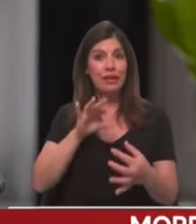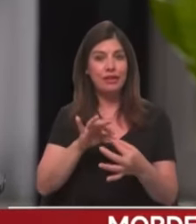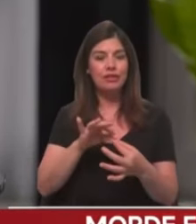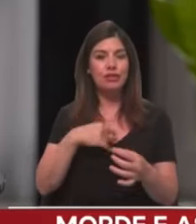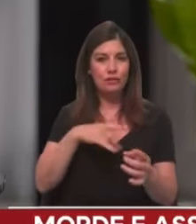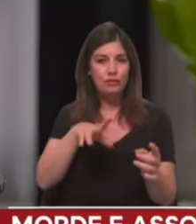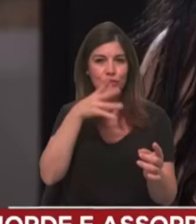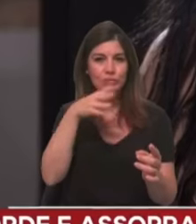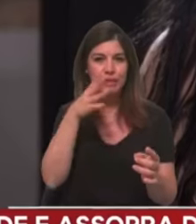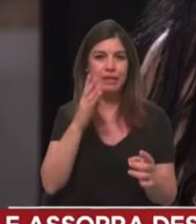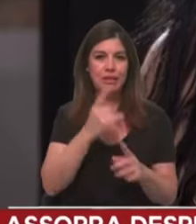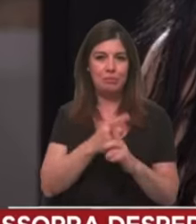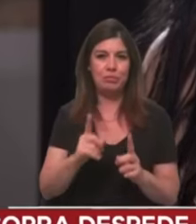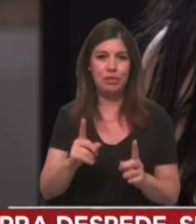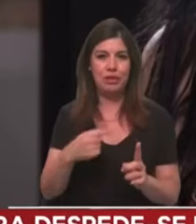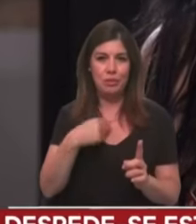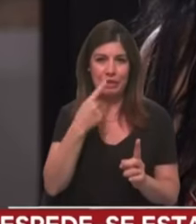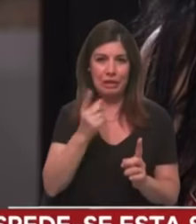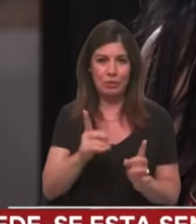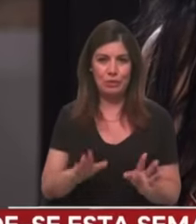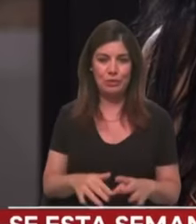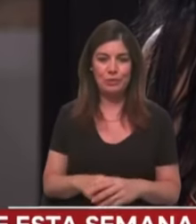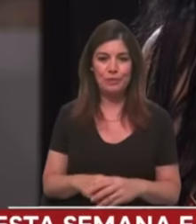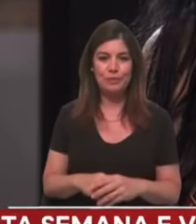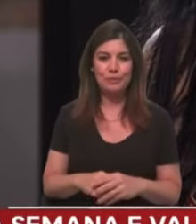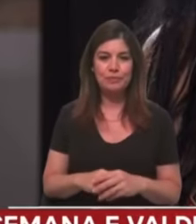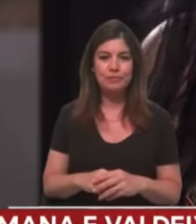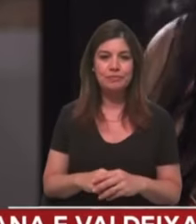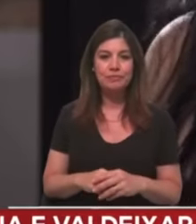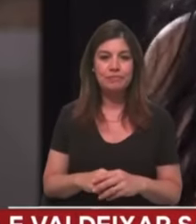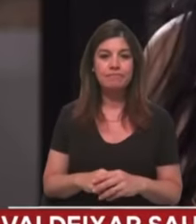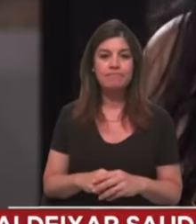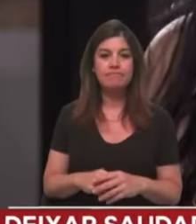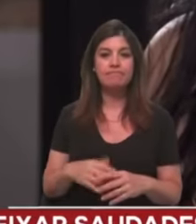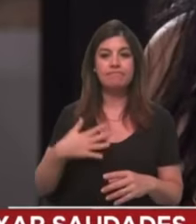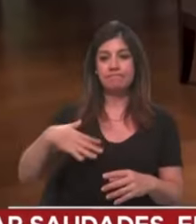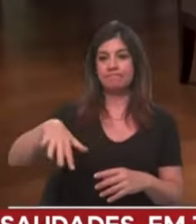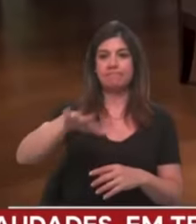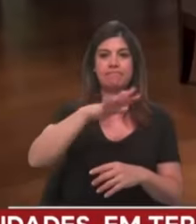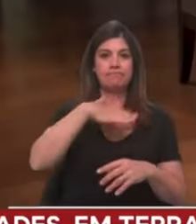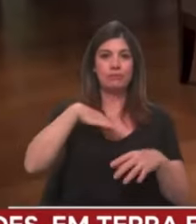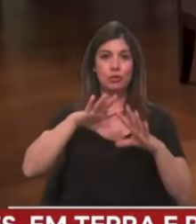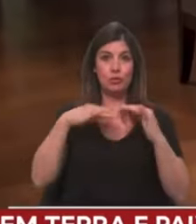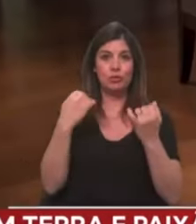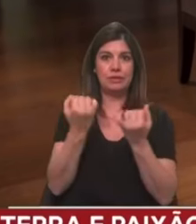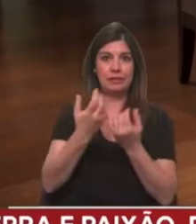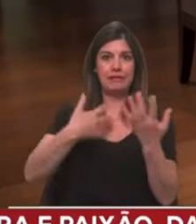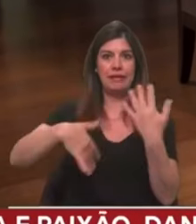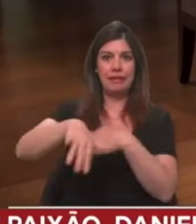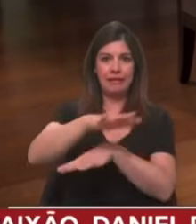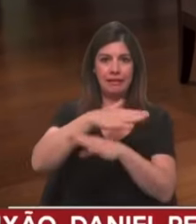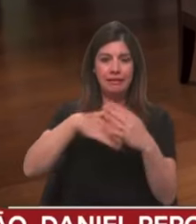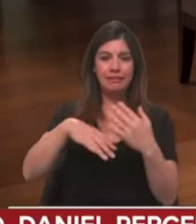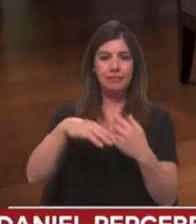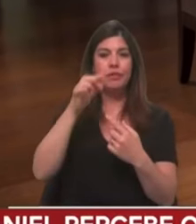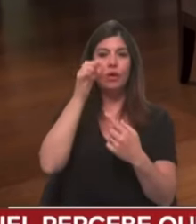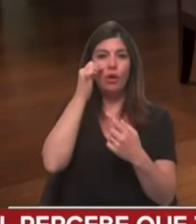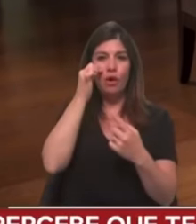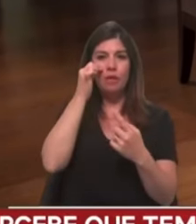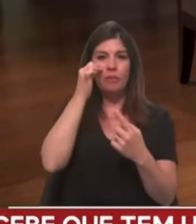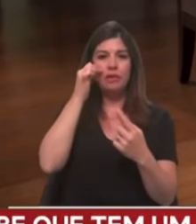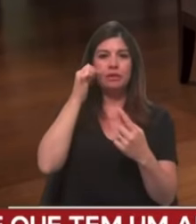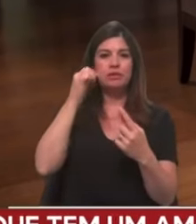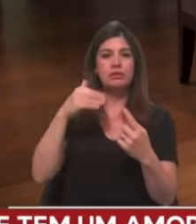explicar porque é que afirmo isto. Na nossa sociedade, os homens, à medida que envelhecem, vão